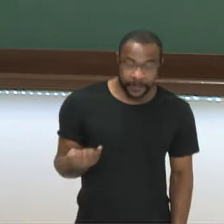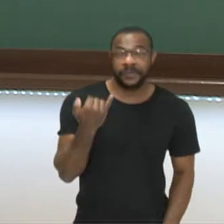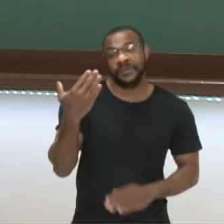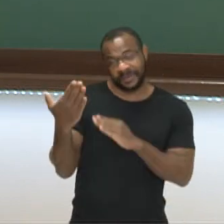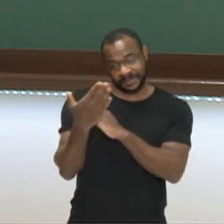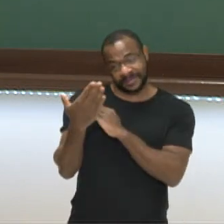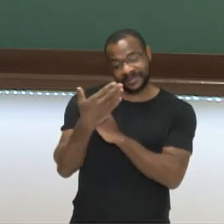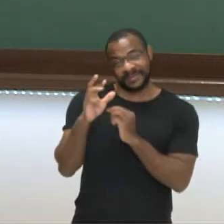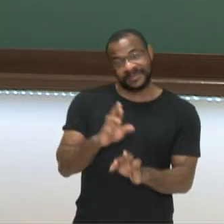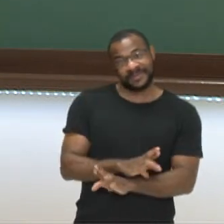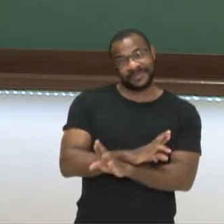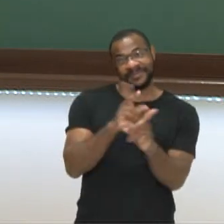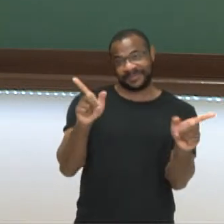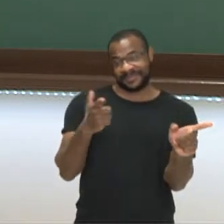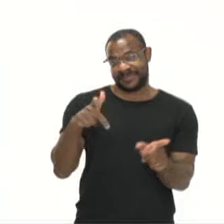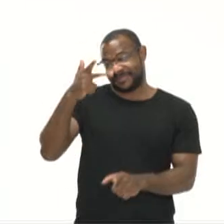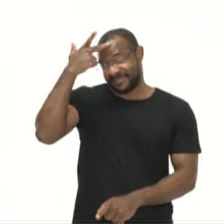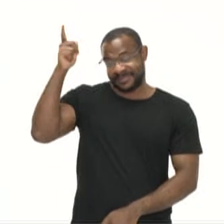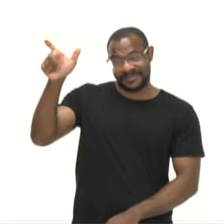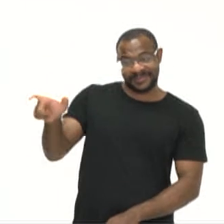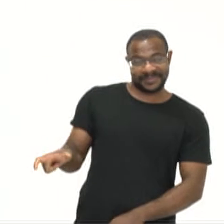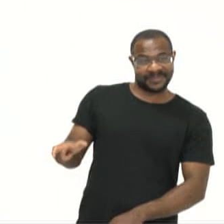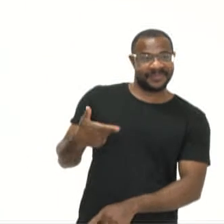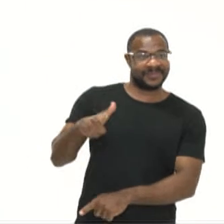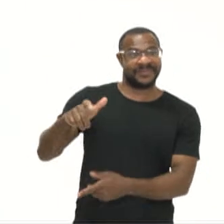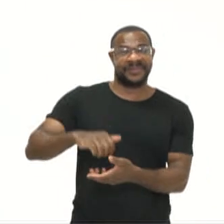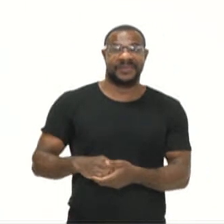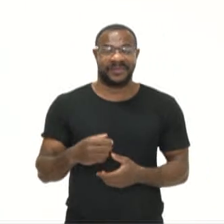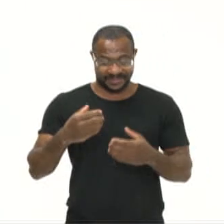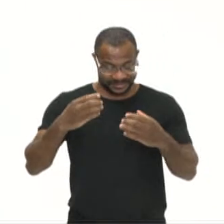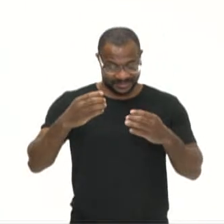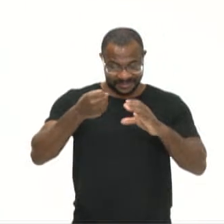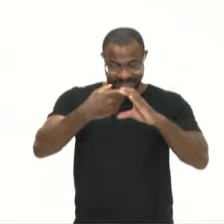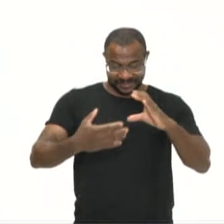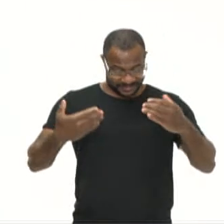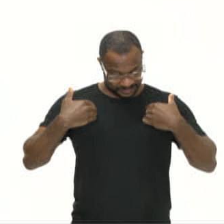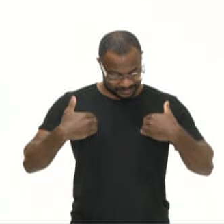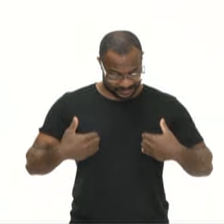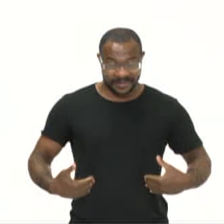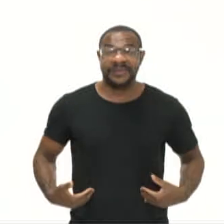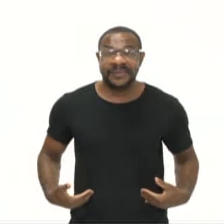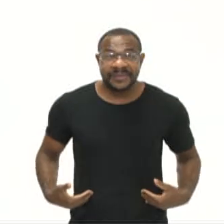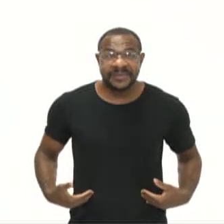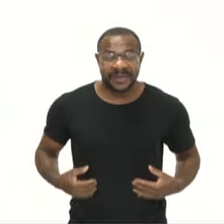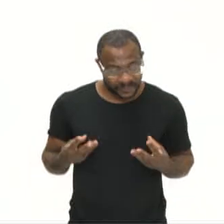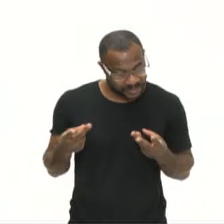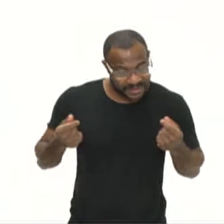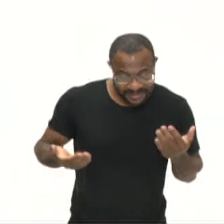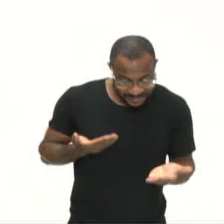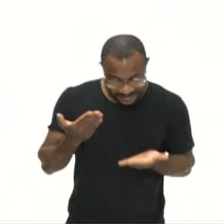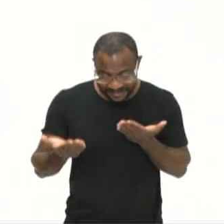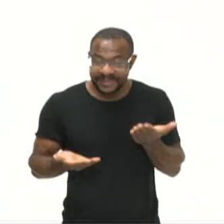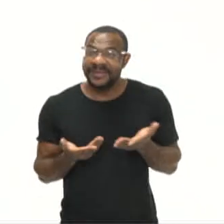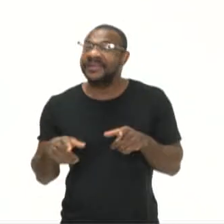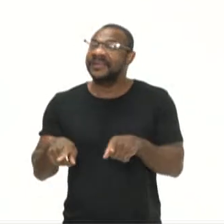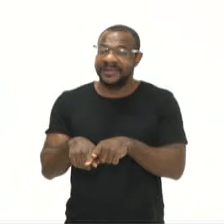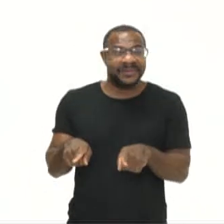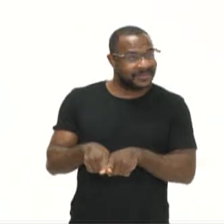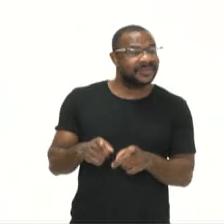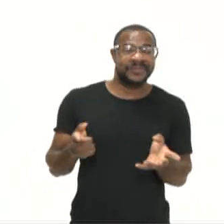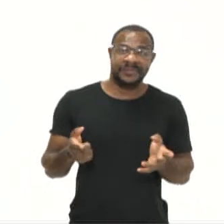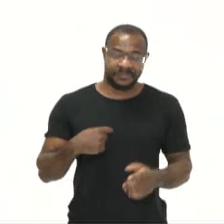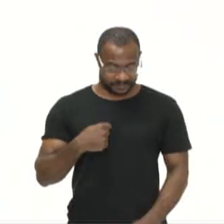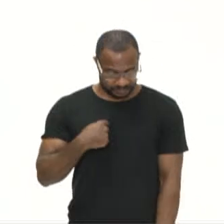a diferenciar das demais pessoas. Características físicas, qualidades e habilidades também nos tornam